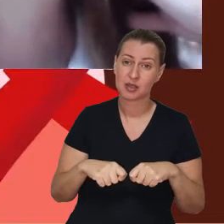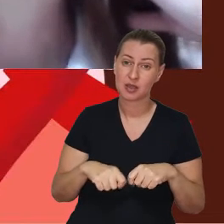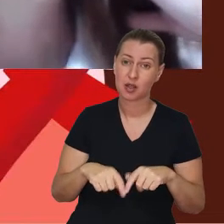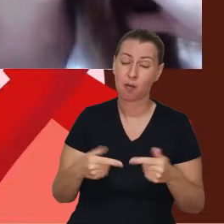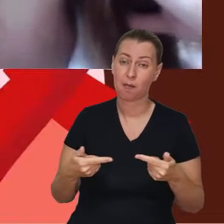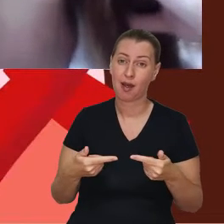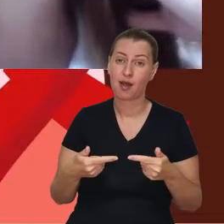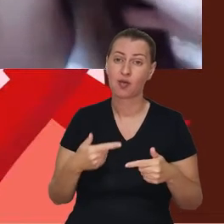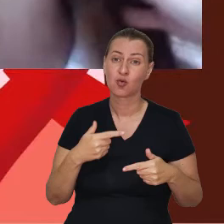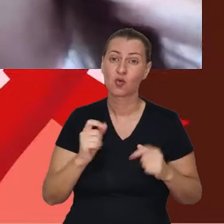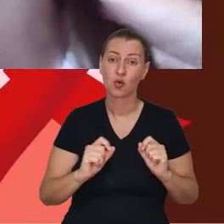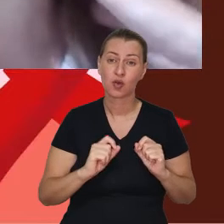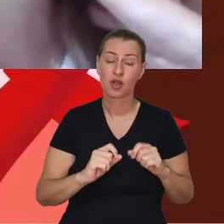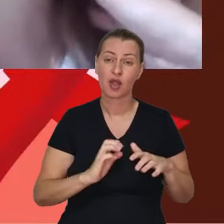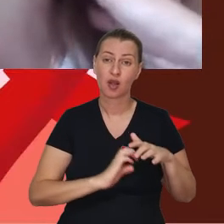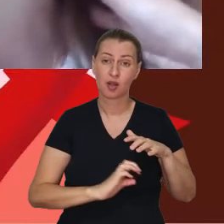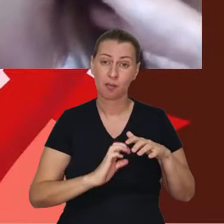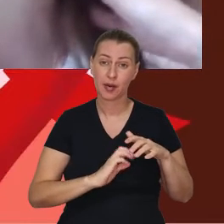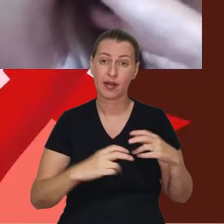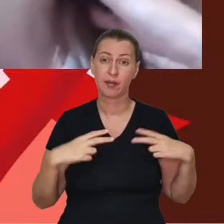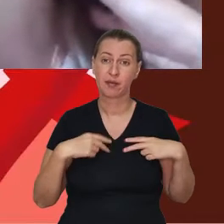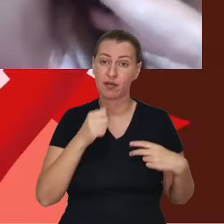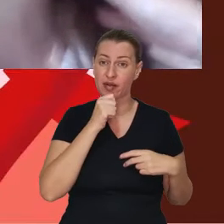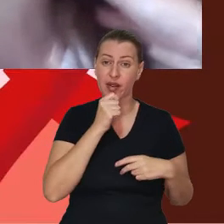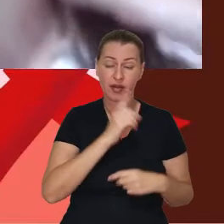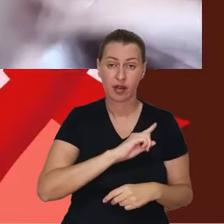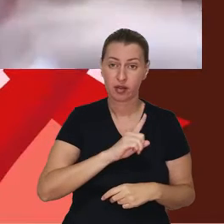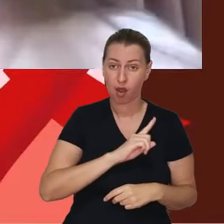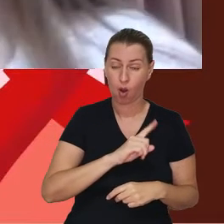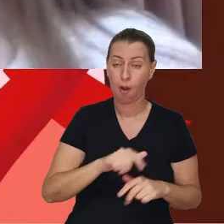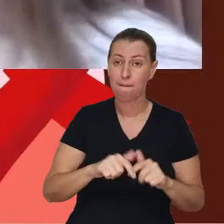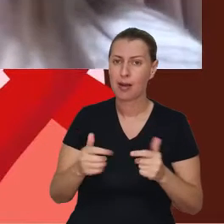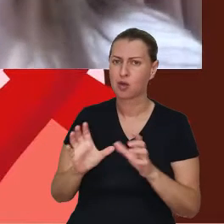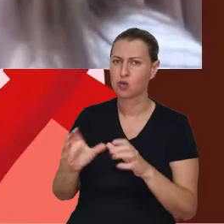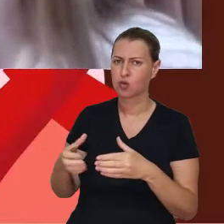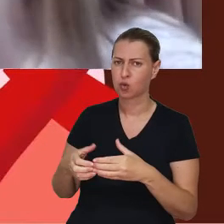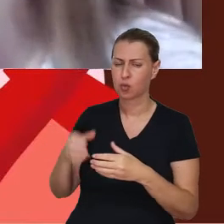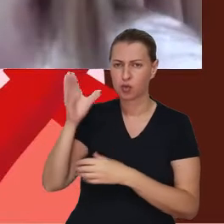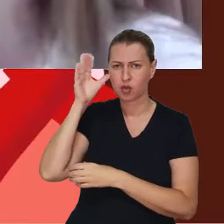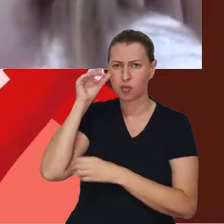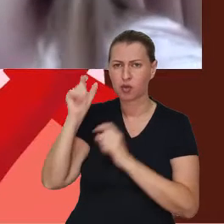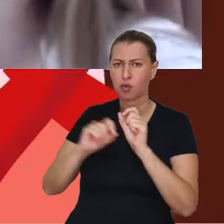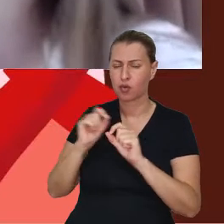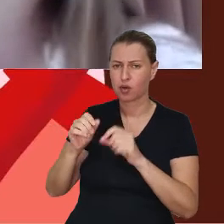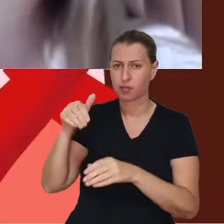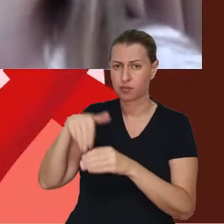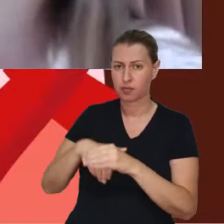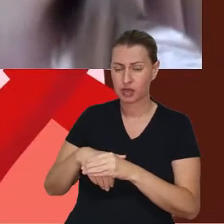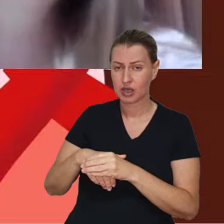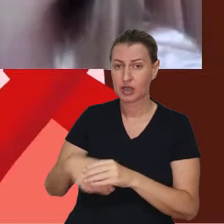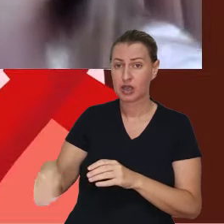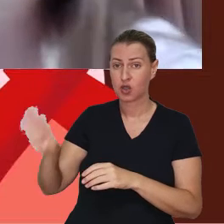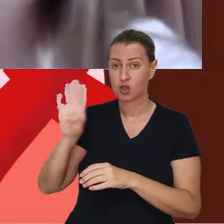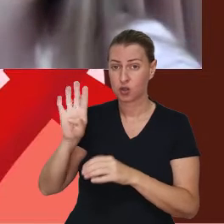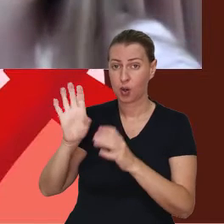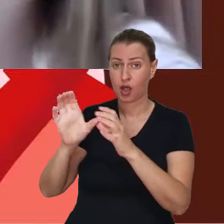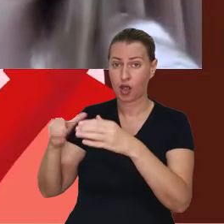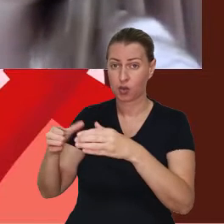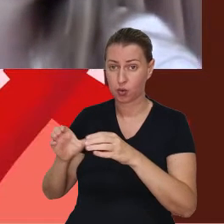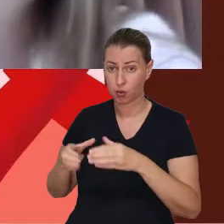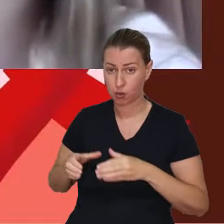não. Quanto aos grupos, uma coisa que a gente observa bastante é que dentro mesmo desses 4 grupos,